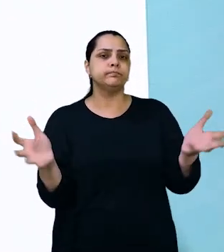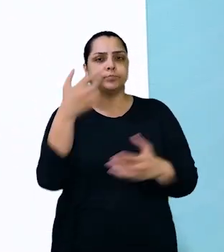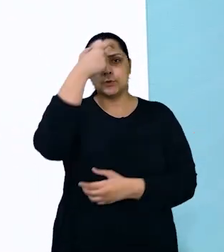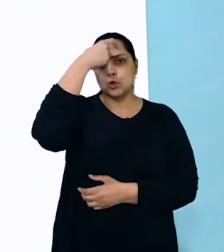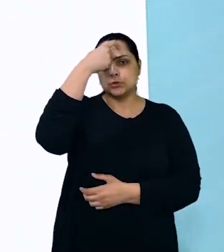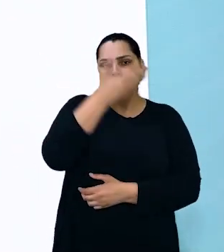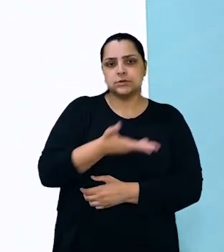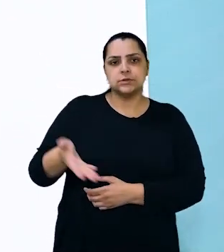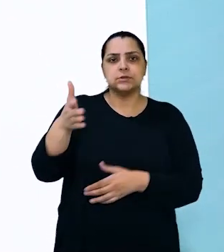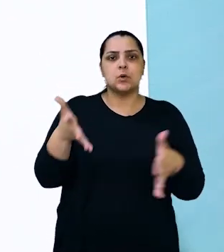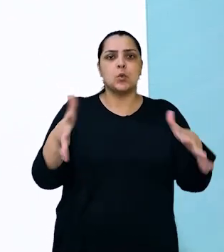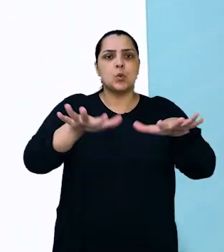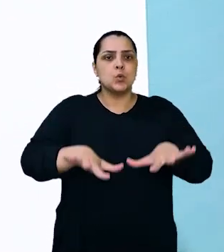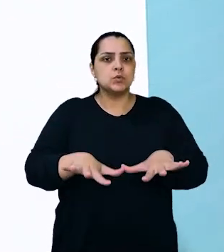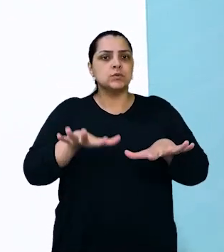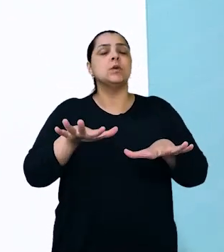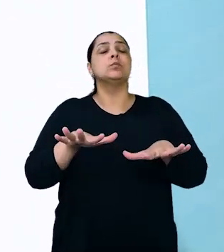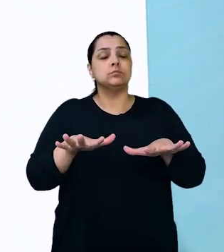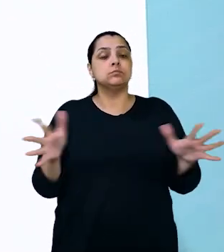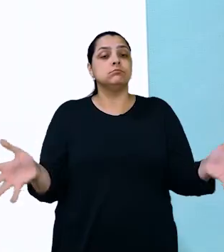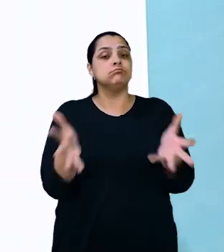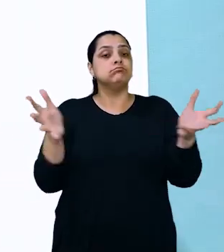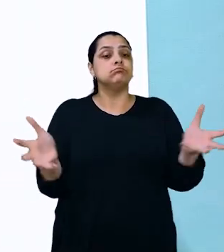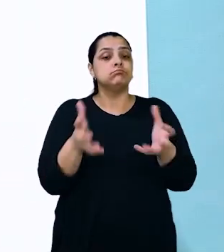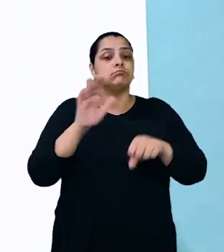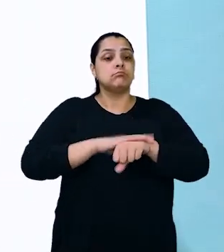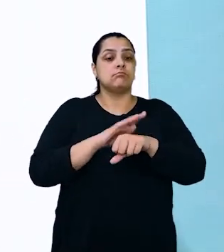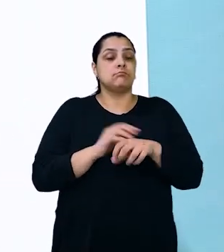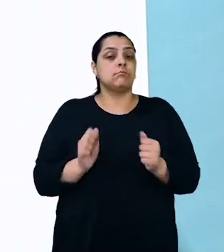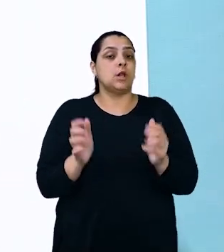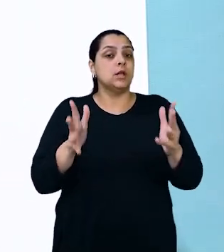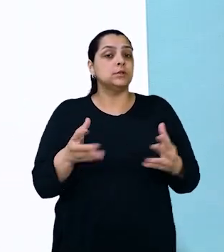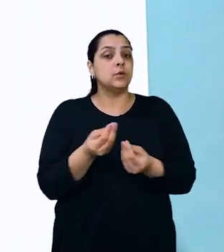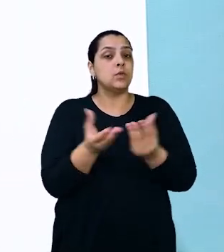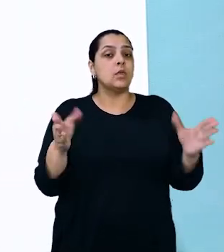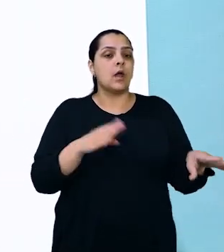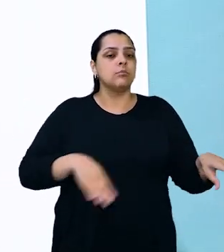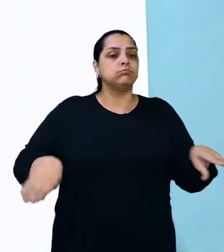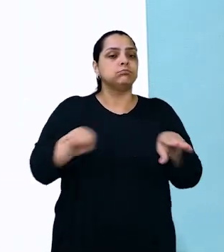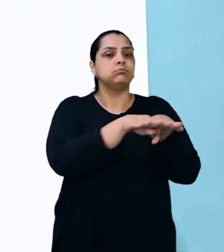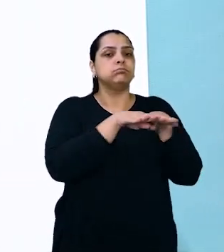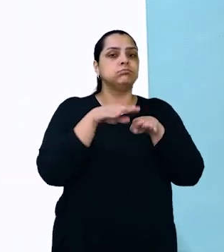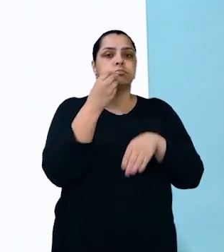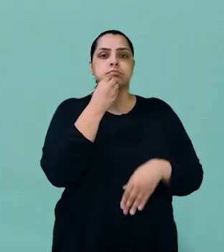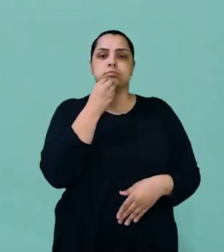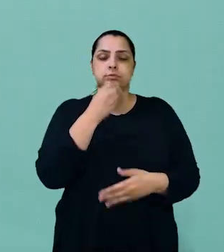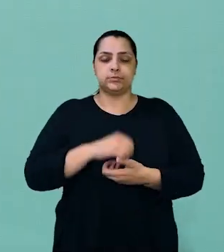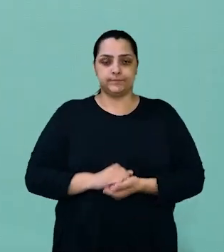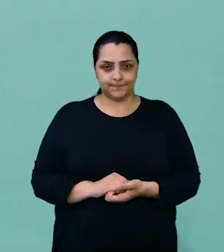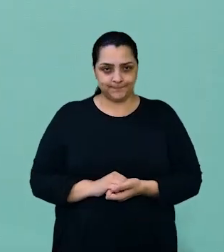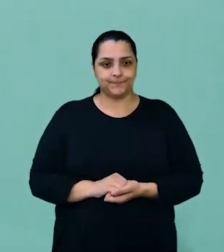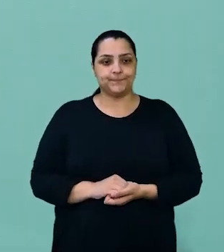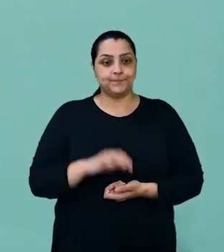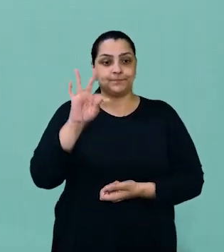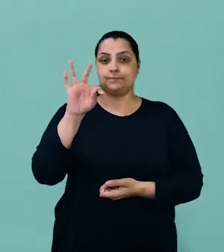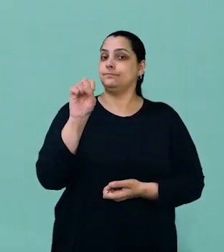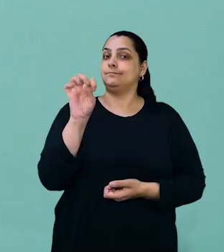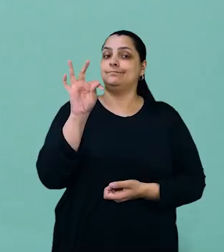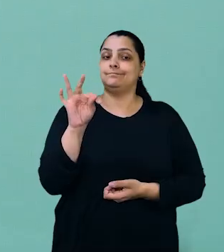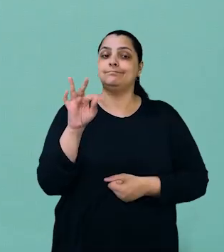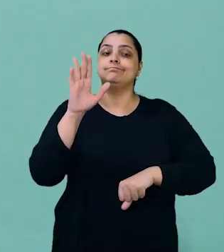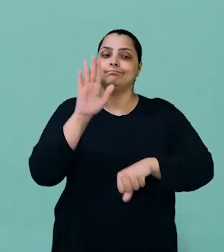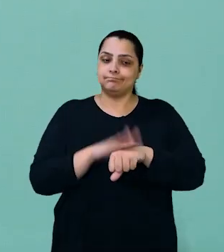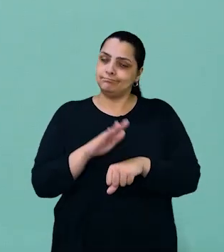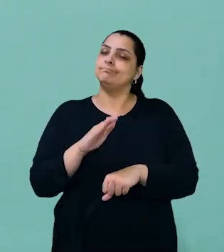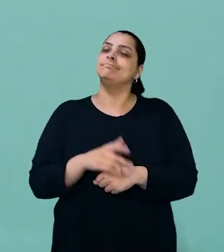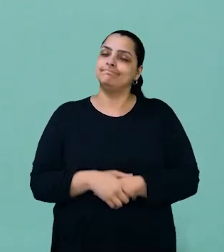conscientização sobre a inclusão social e estimulam ações que garantam igualdade de oportunidades. E o TST faz